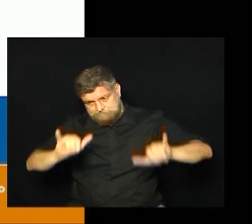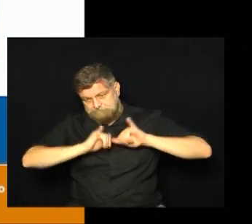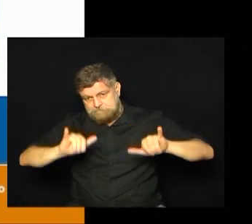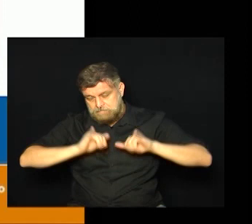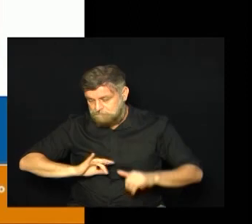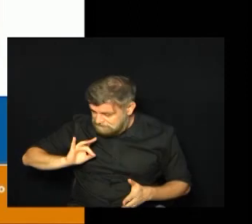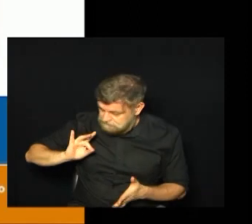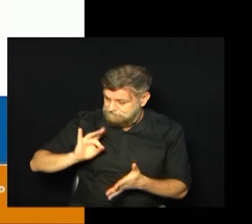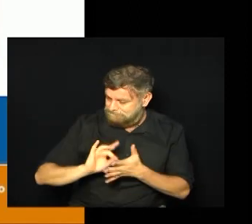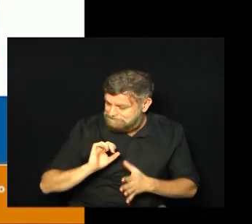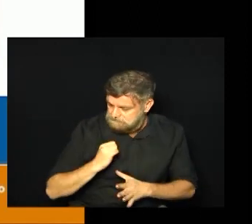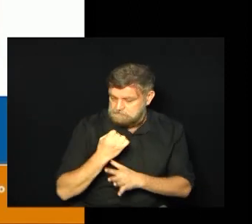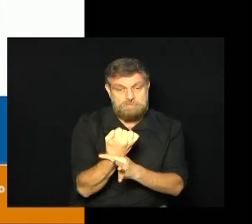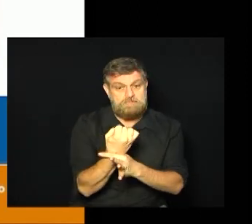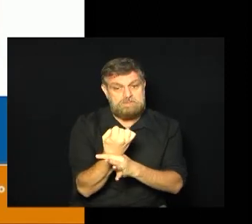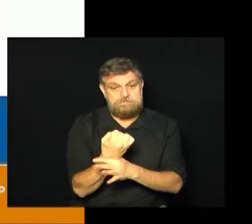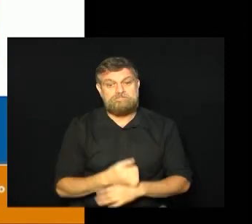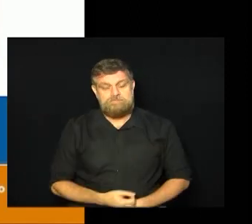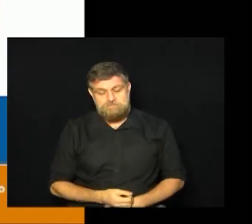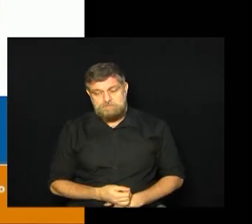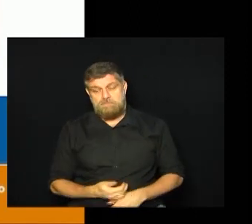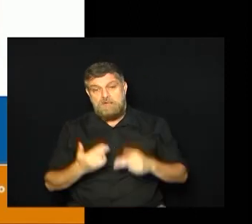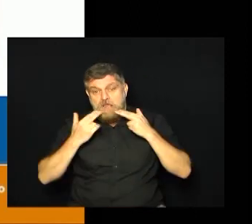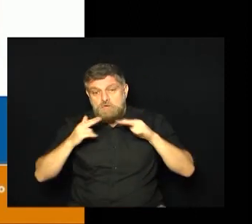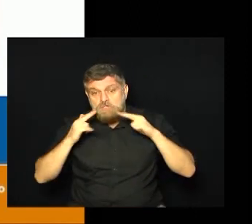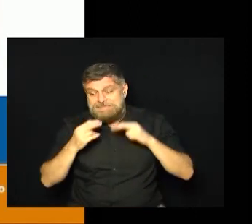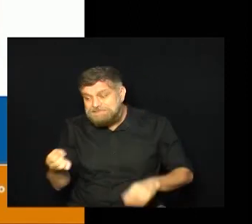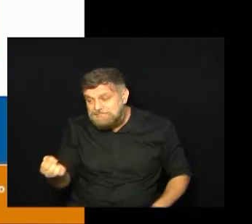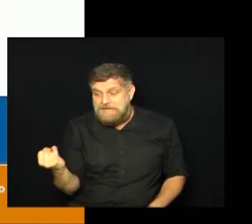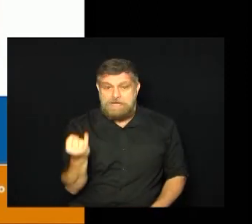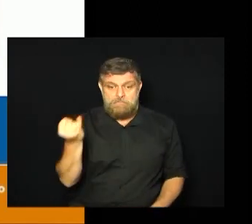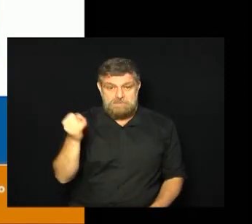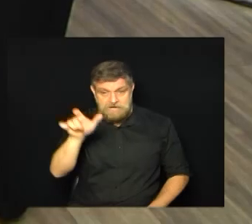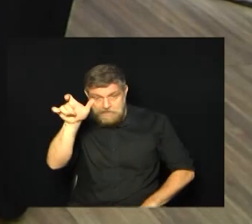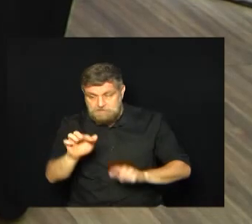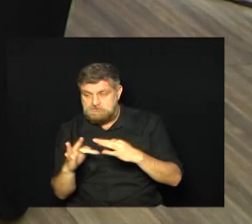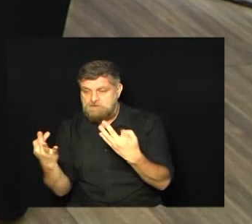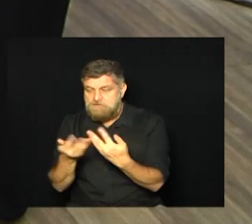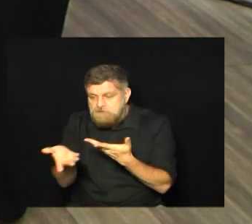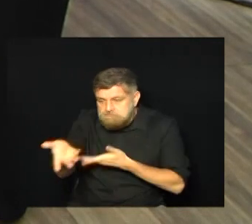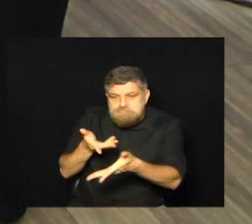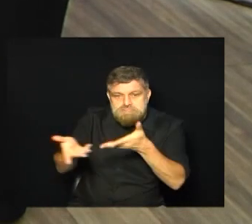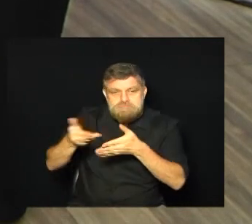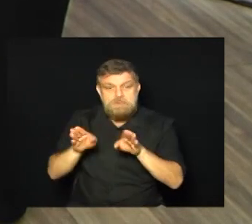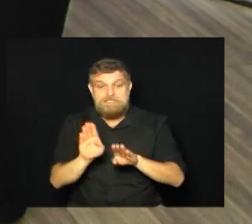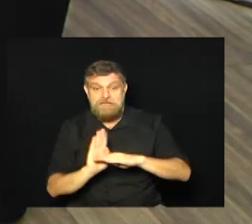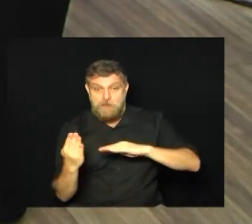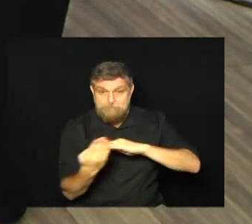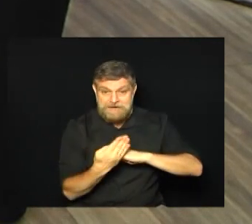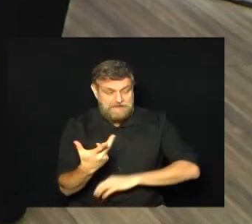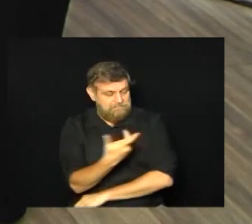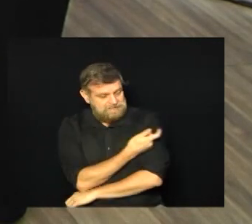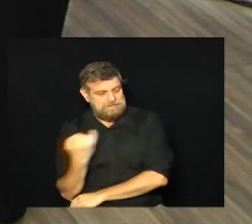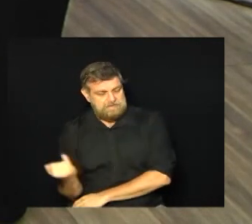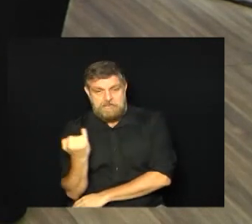são seguras, informações importantes aí para você divulgar para a sua família, no seu bairro. A vacina é